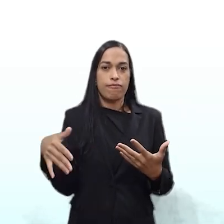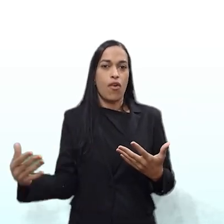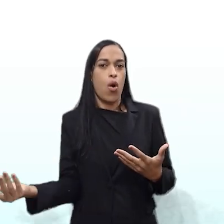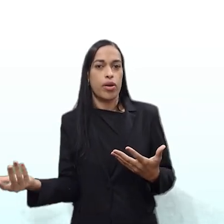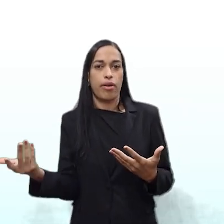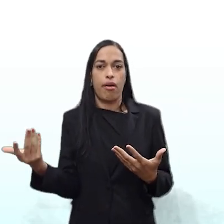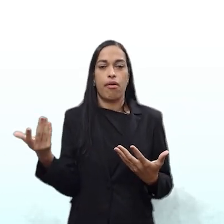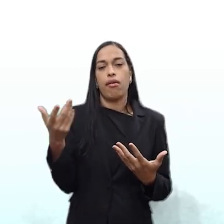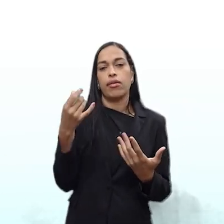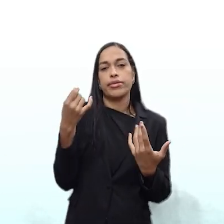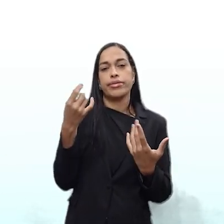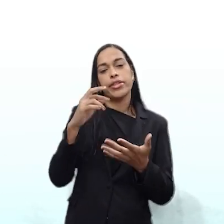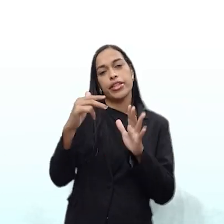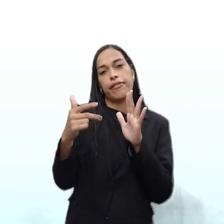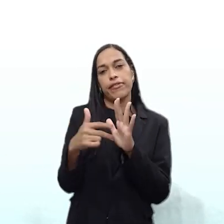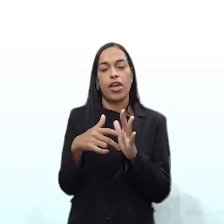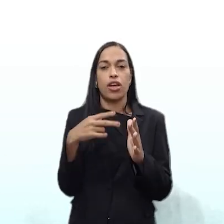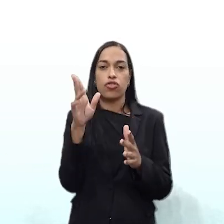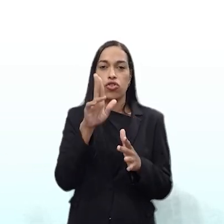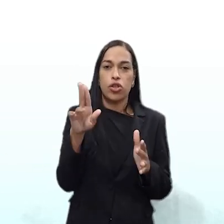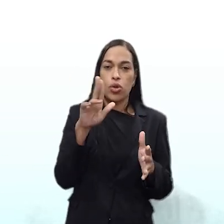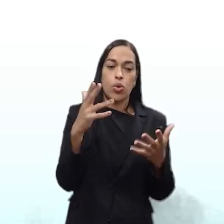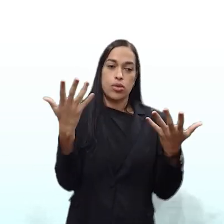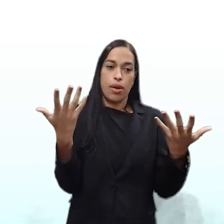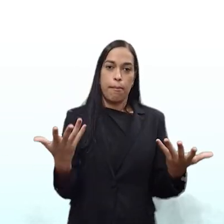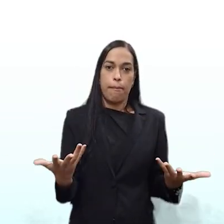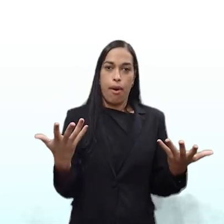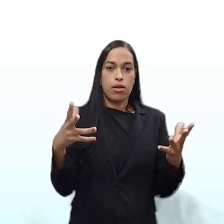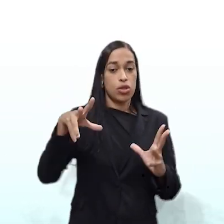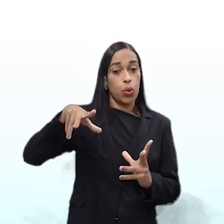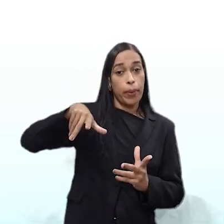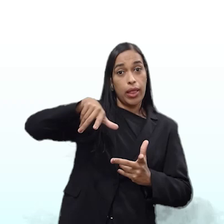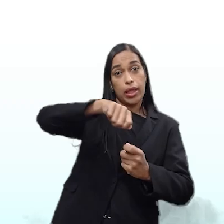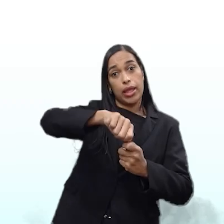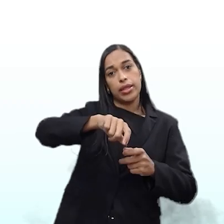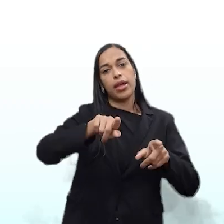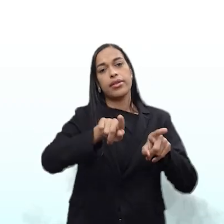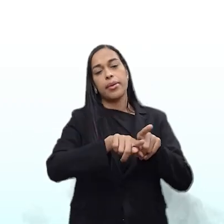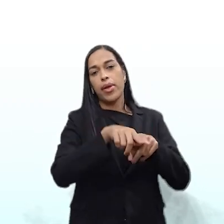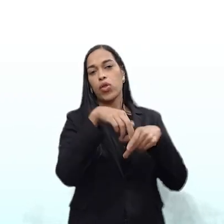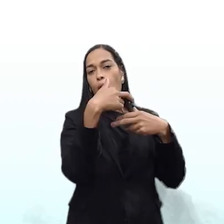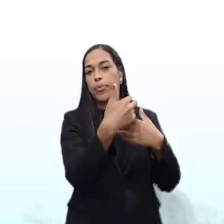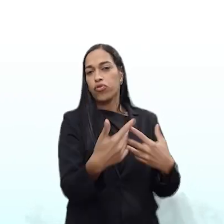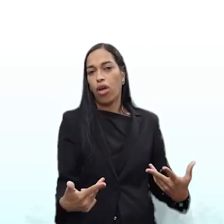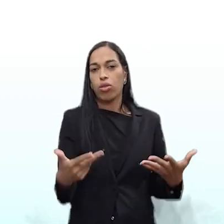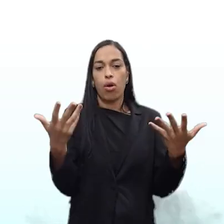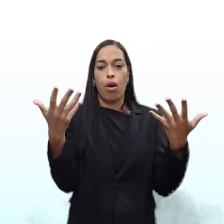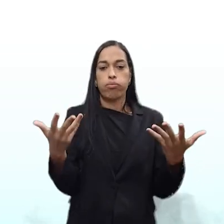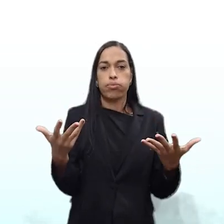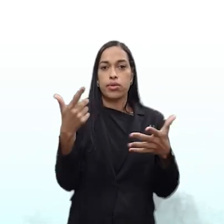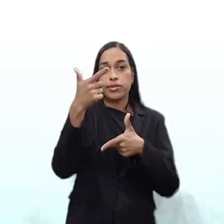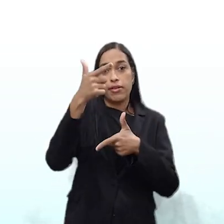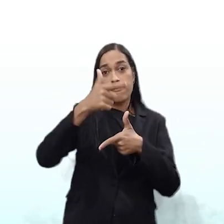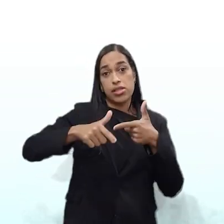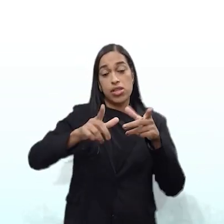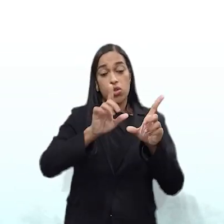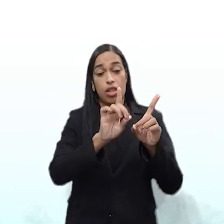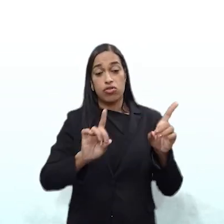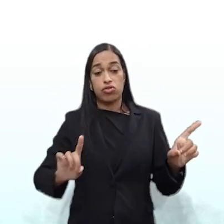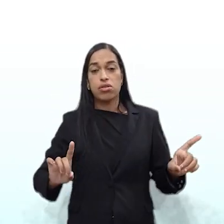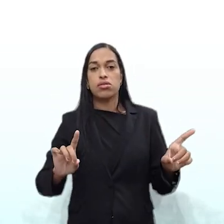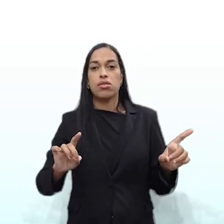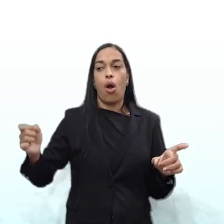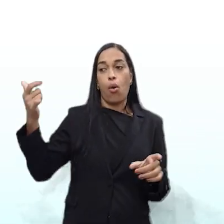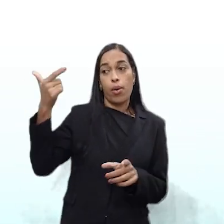constante gravitacional universal, a massa do planeta e a massa do objeto, o produto dessas massas, dividido pela distância ao